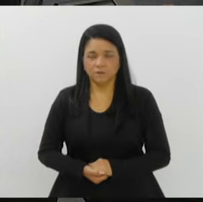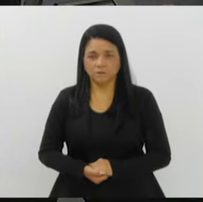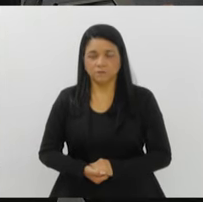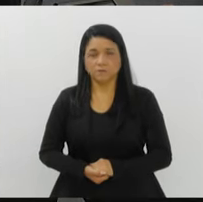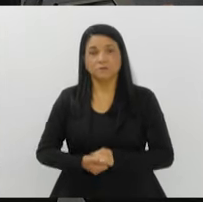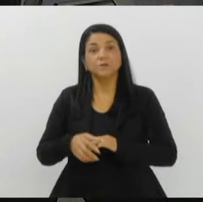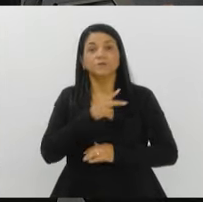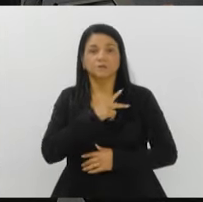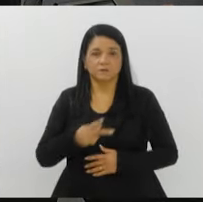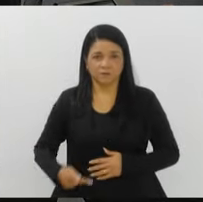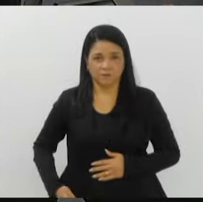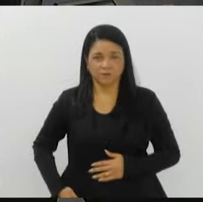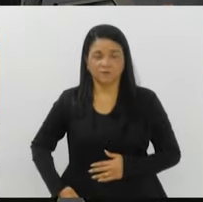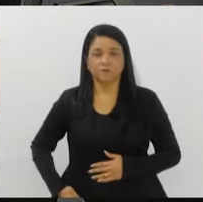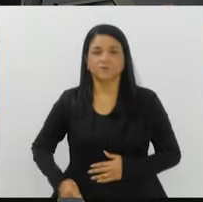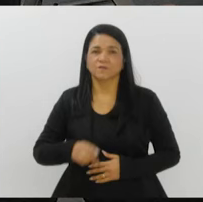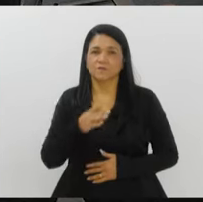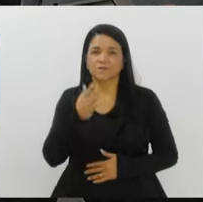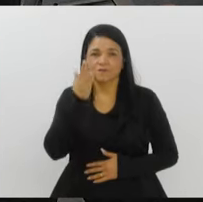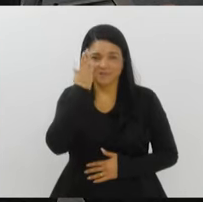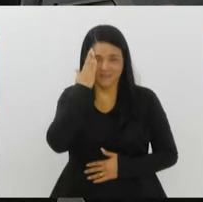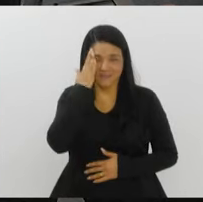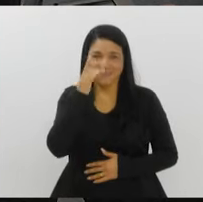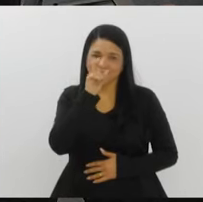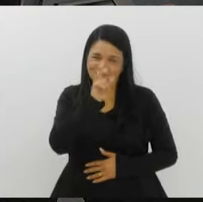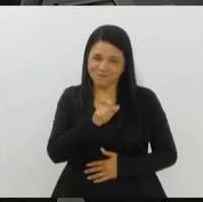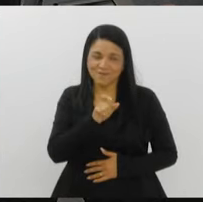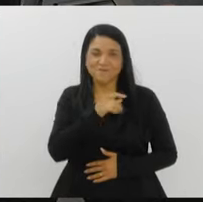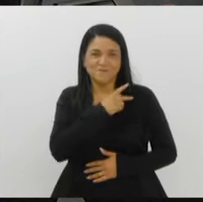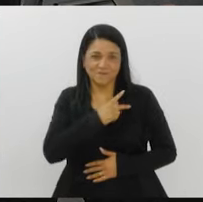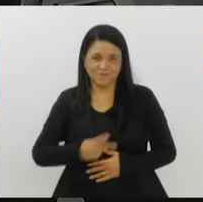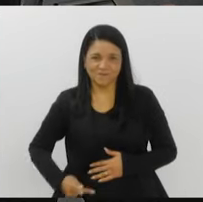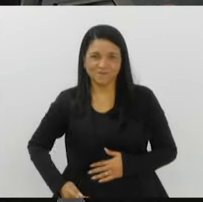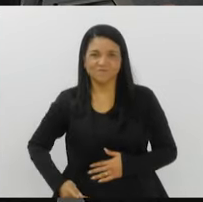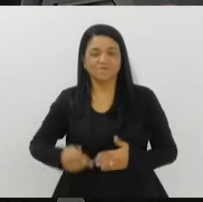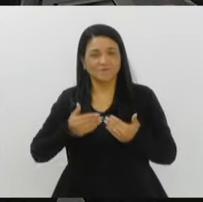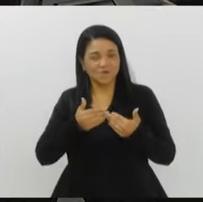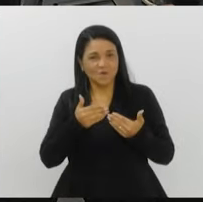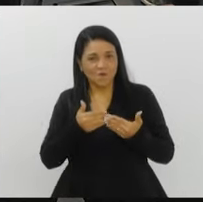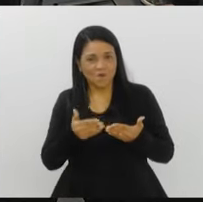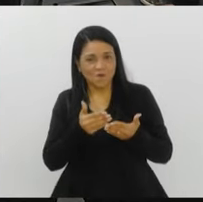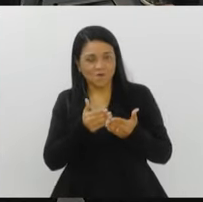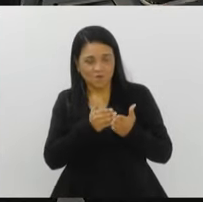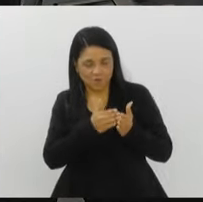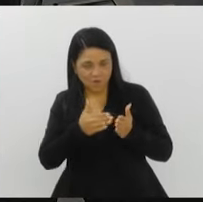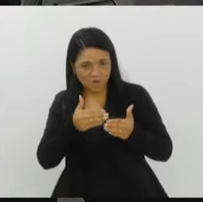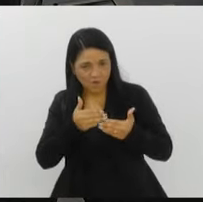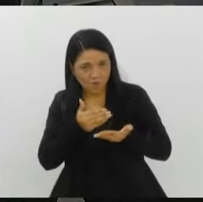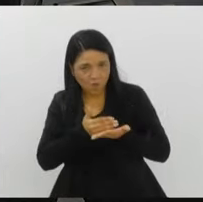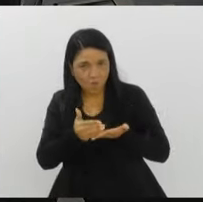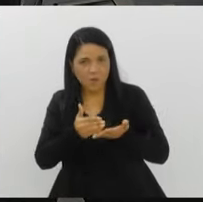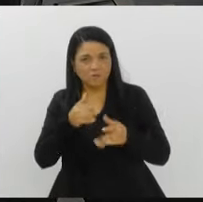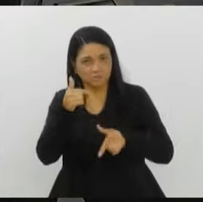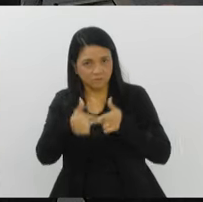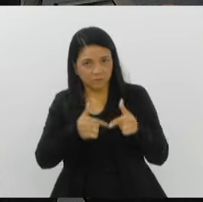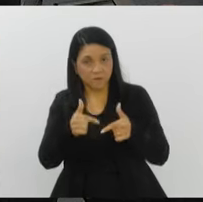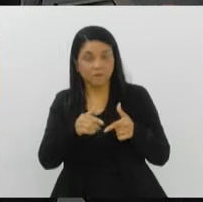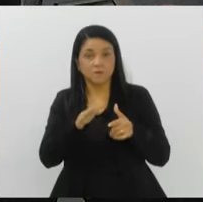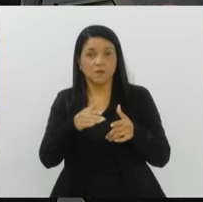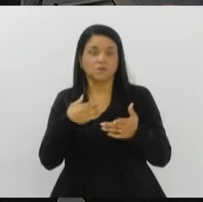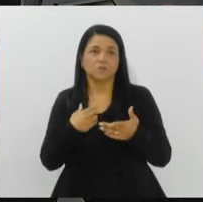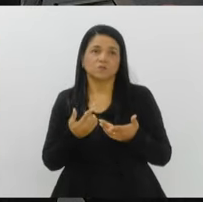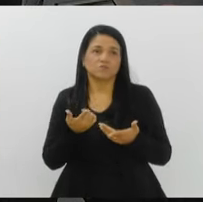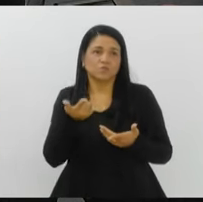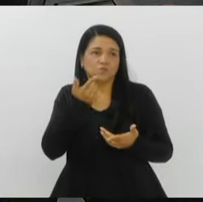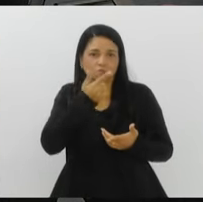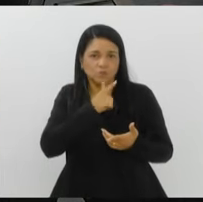Senhora Presidente, me conceda, eu sei que a senhora fala que a gente tem que falar no expediente inicial, expediente final, mas infelizmente não deu para chegar aqui no expediente inicial